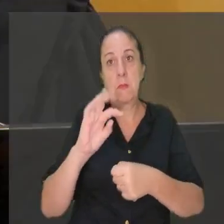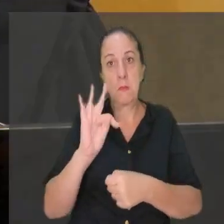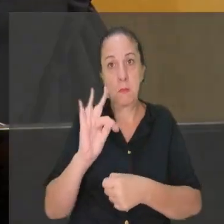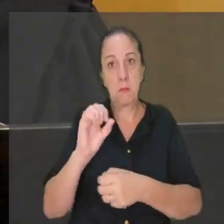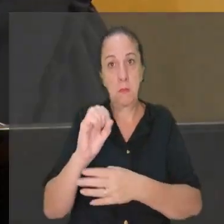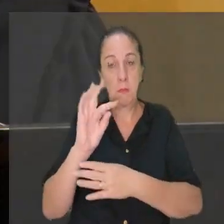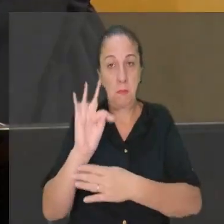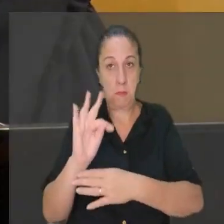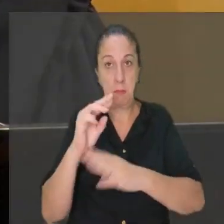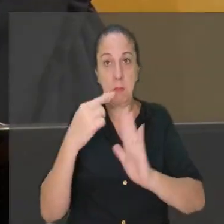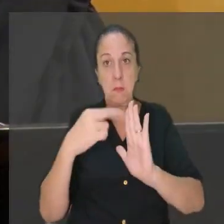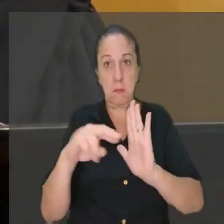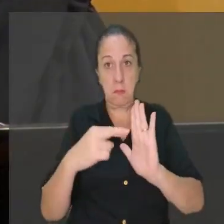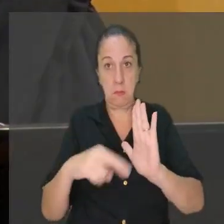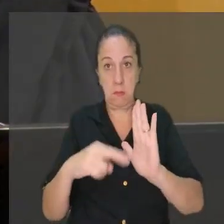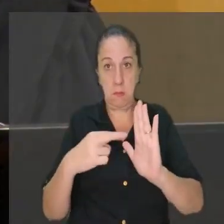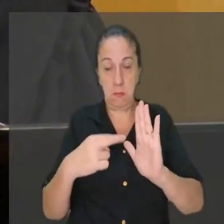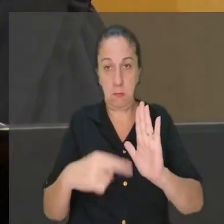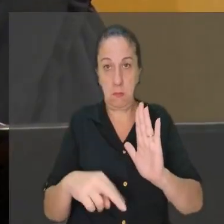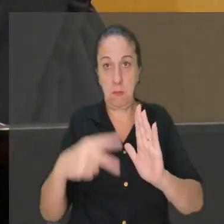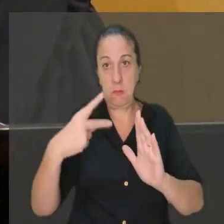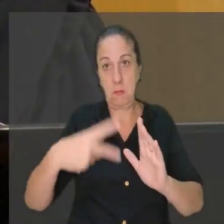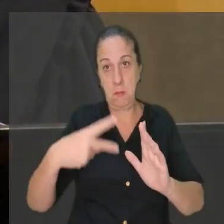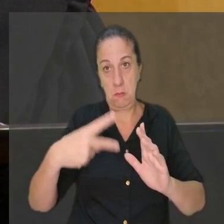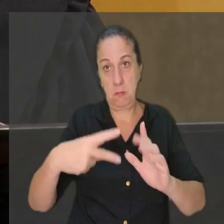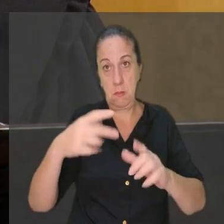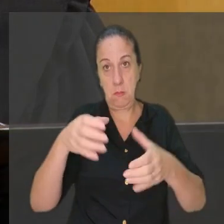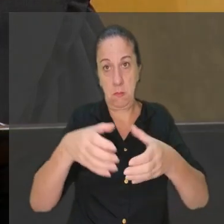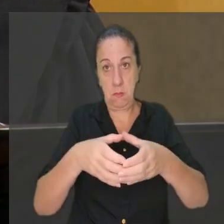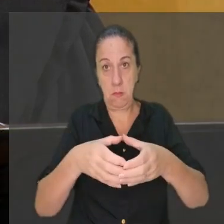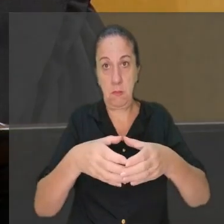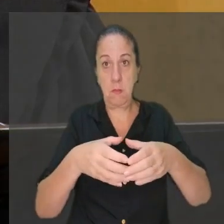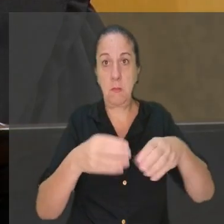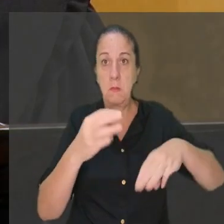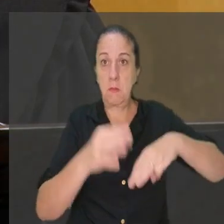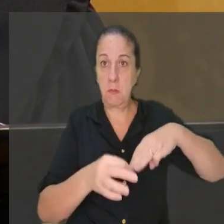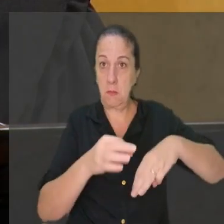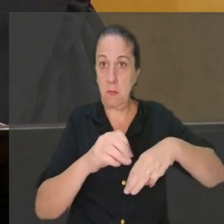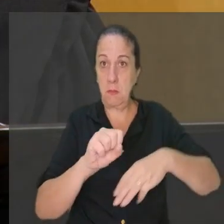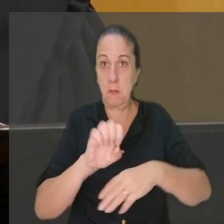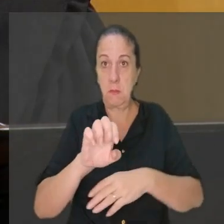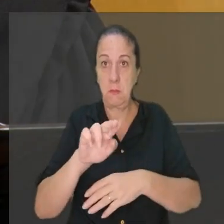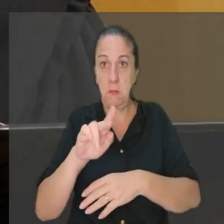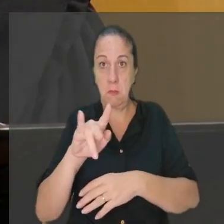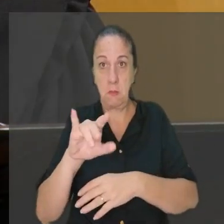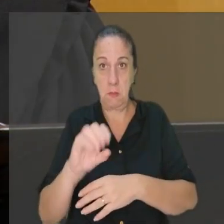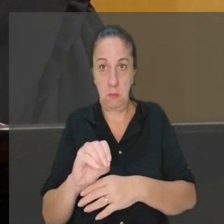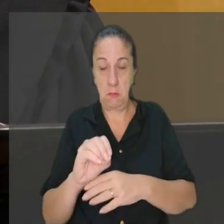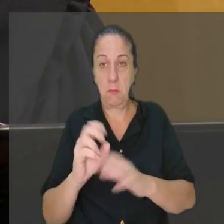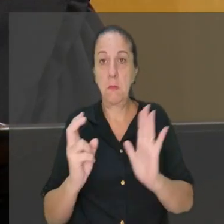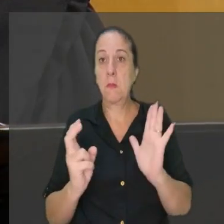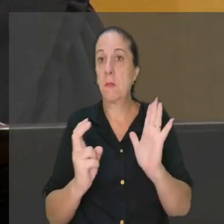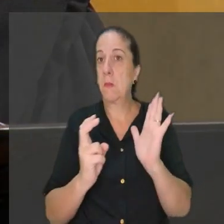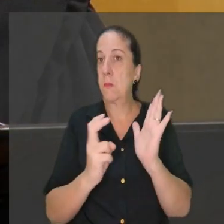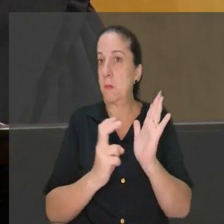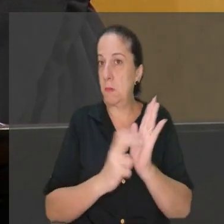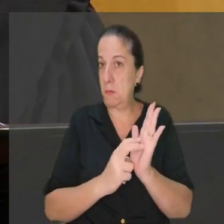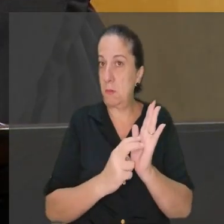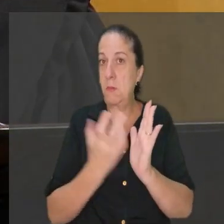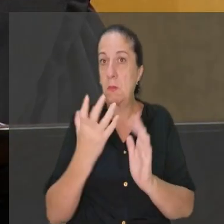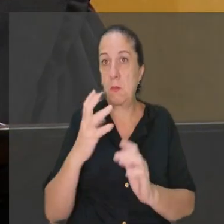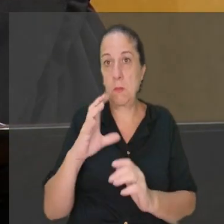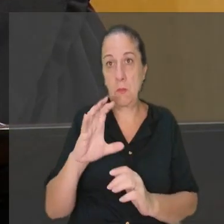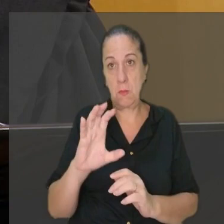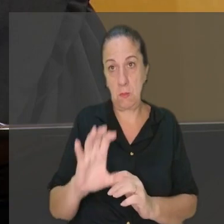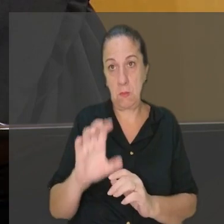Trabalho. Para o relator do recurso na segunda turma, ministro Sérgio Pinto Martins, a conduta do banco contraria o Estatuto